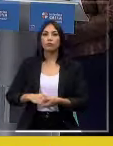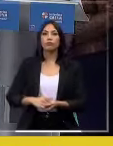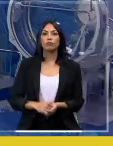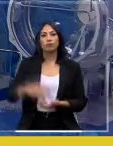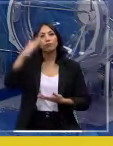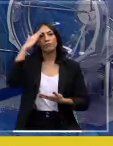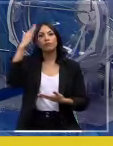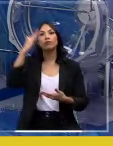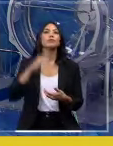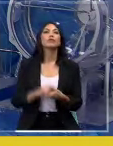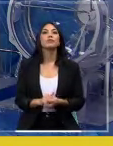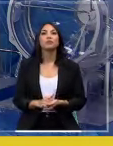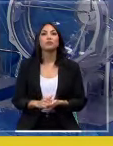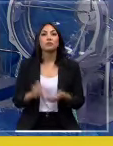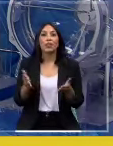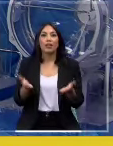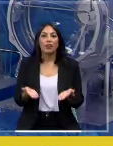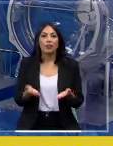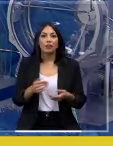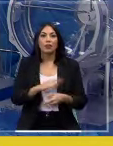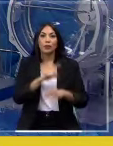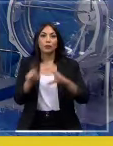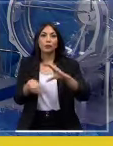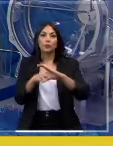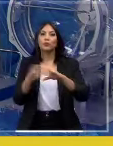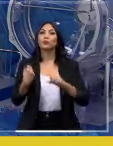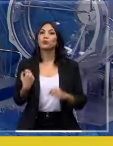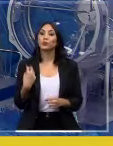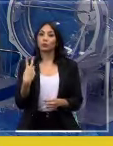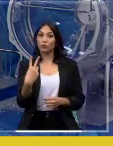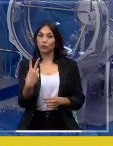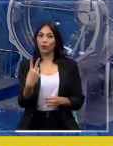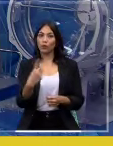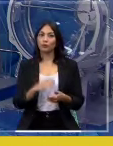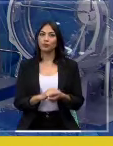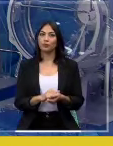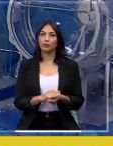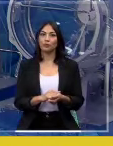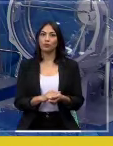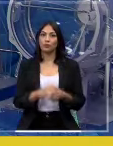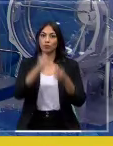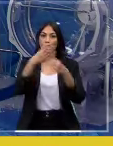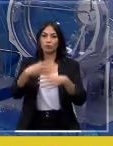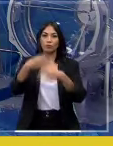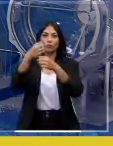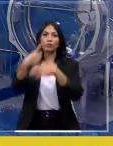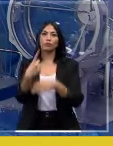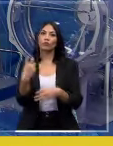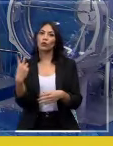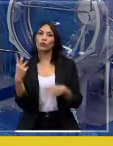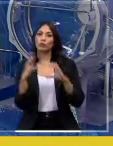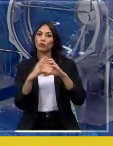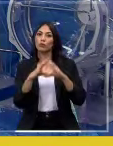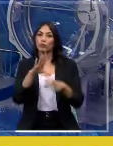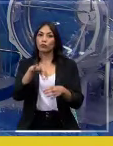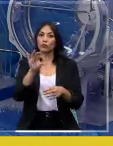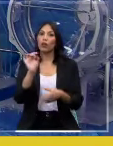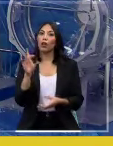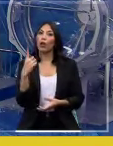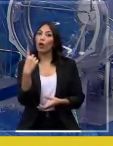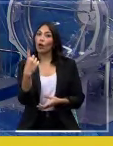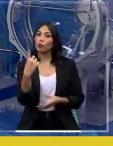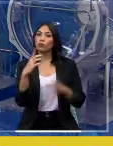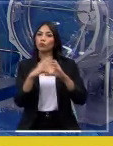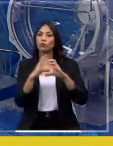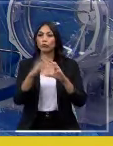muito bem muito obrigada agora vamos para o globo número 2 que está carregado com 12 números e será sorteado apenas